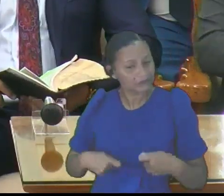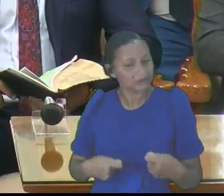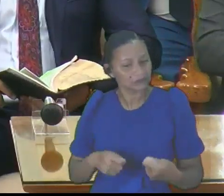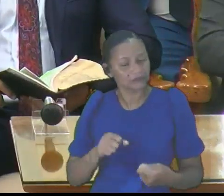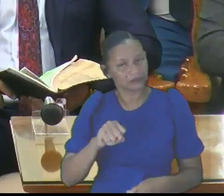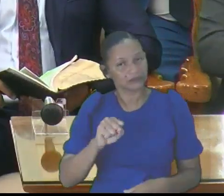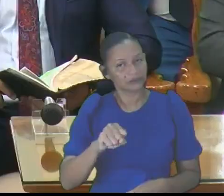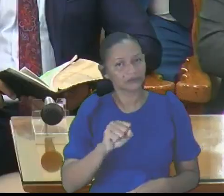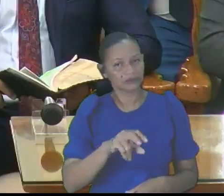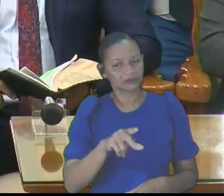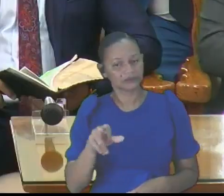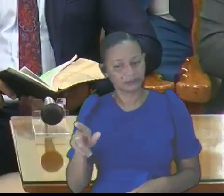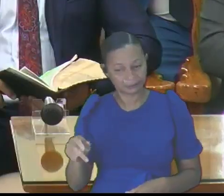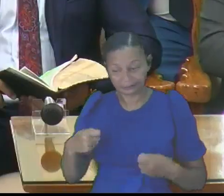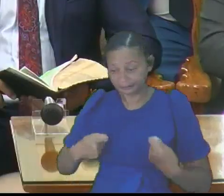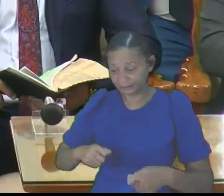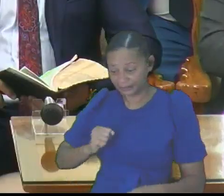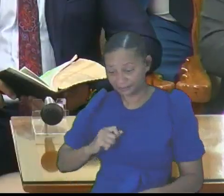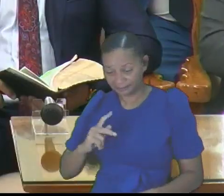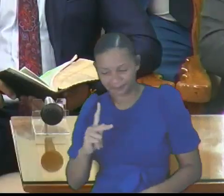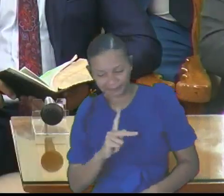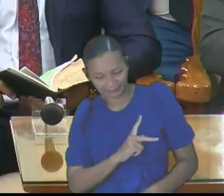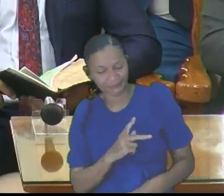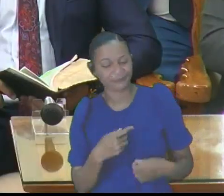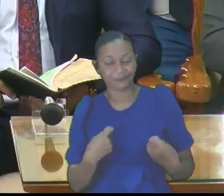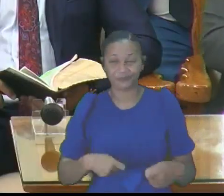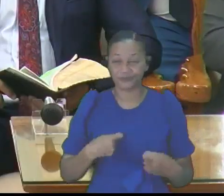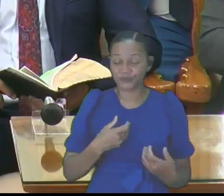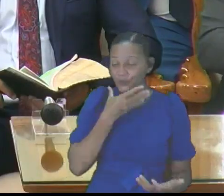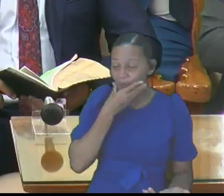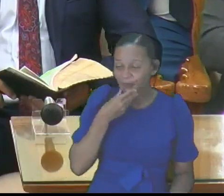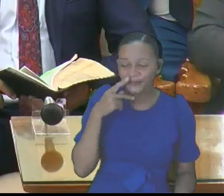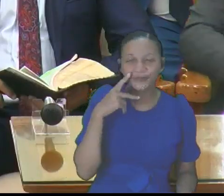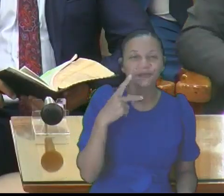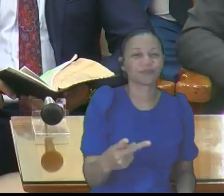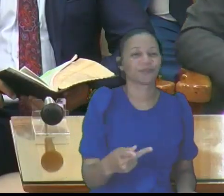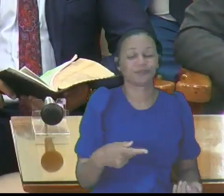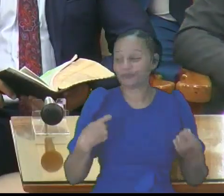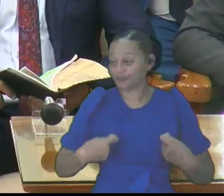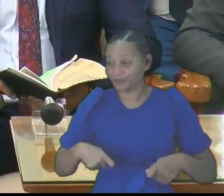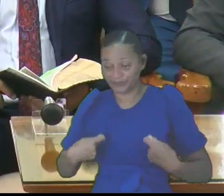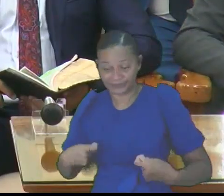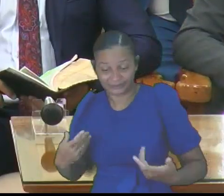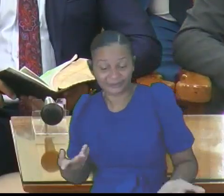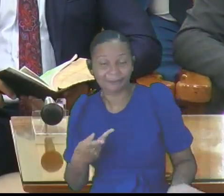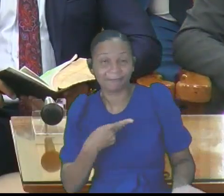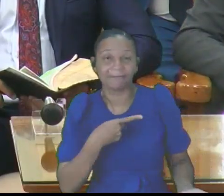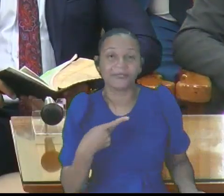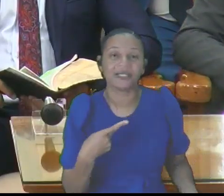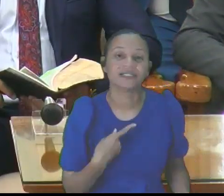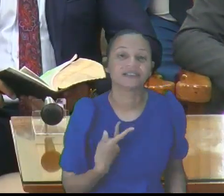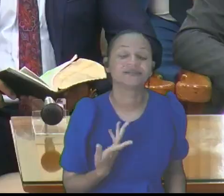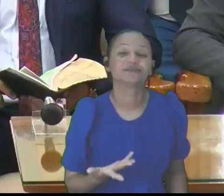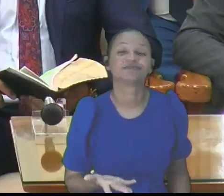irmão. Precisa do apóstolo, precisa do evangelista, precisa do profeta, precisa do pastor